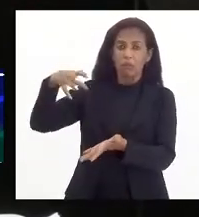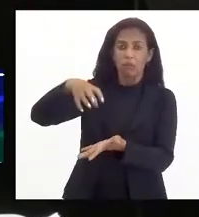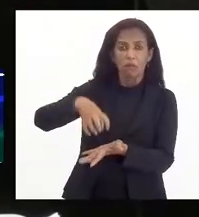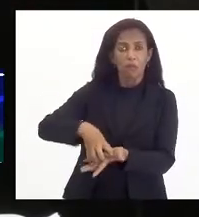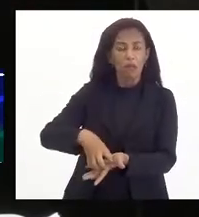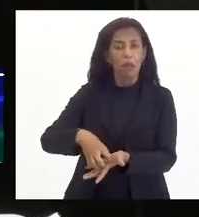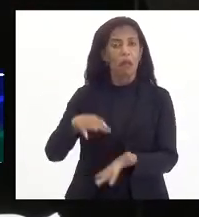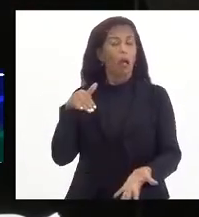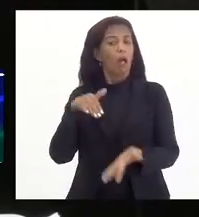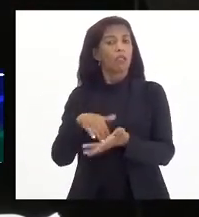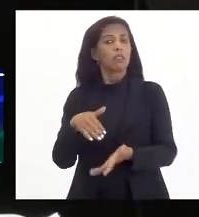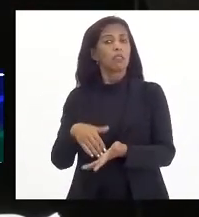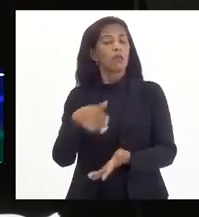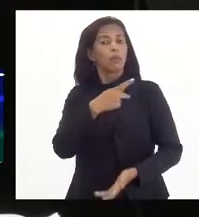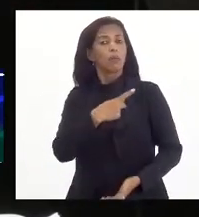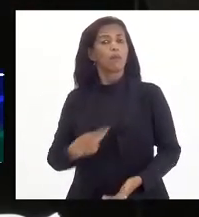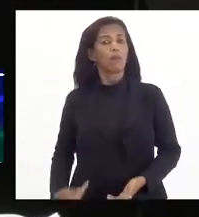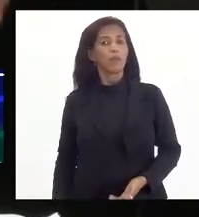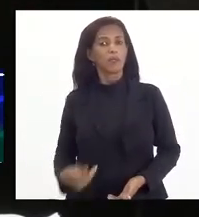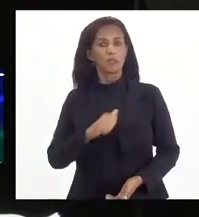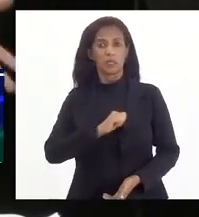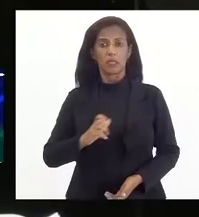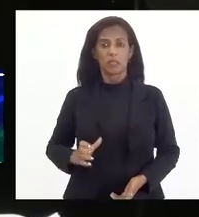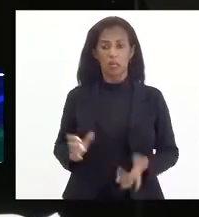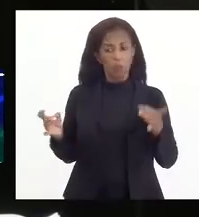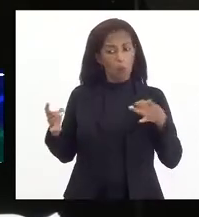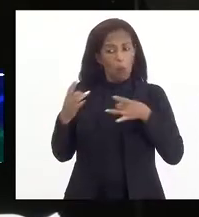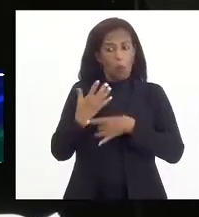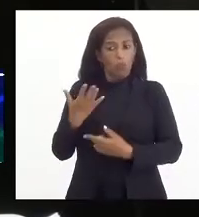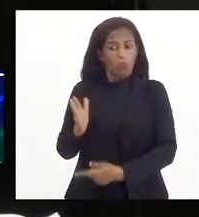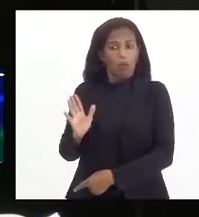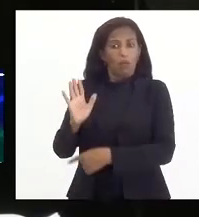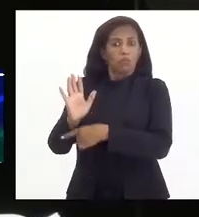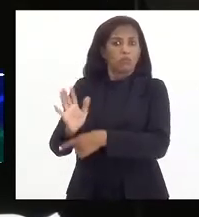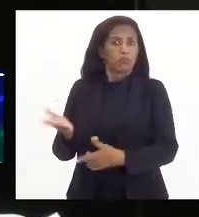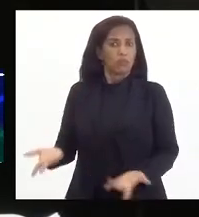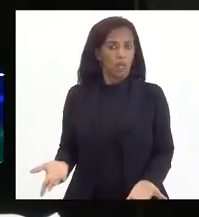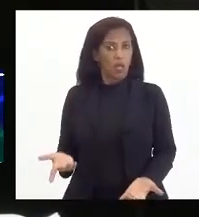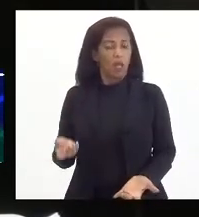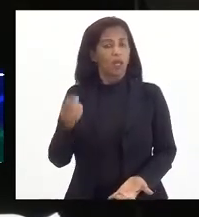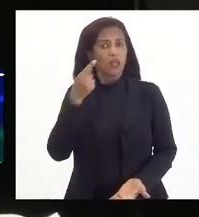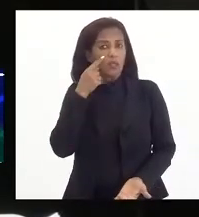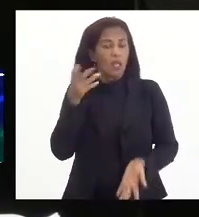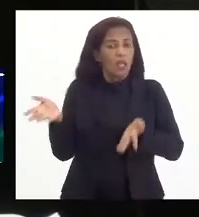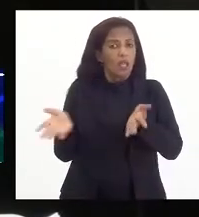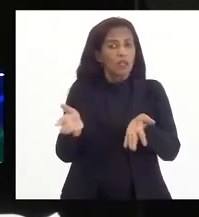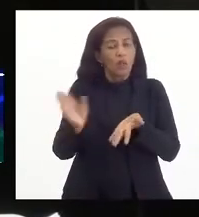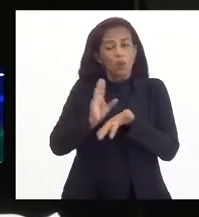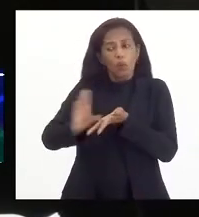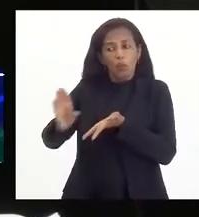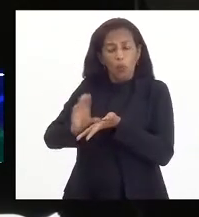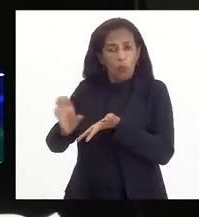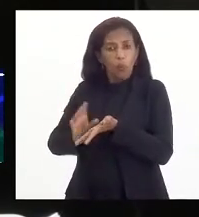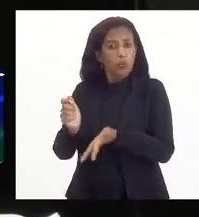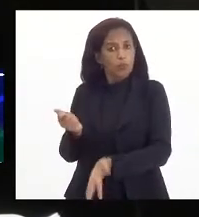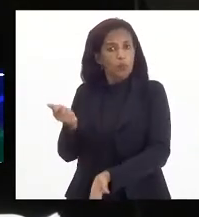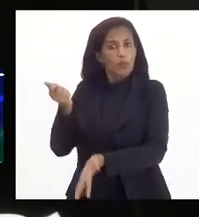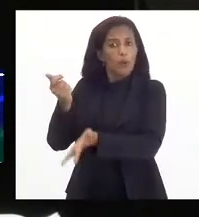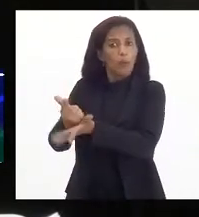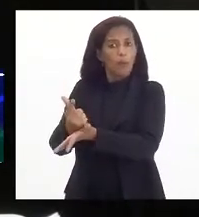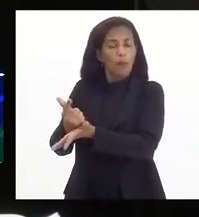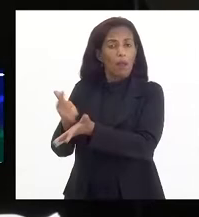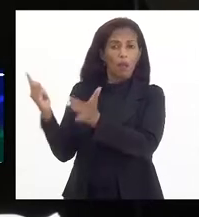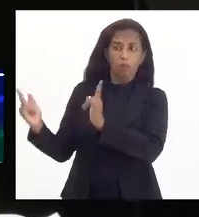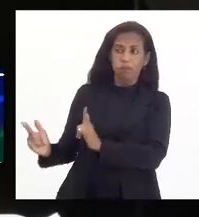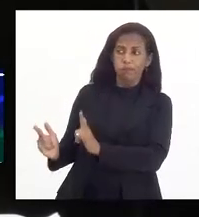até o presidente a Graciliano se colocou à disposição antes tentar viabilizar recursos para se comprar lá a antiga